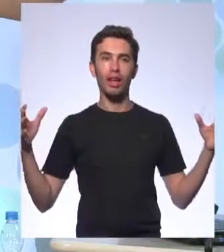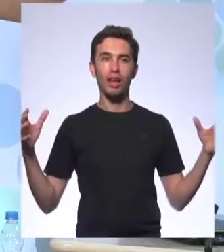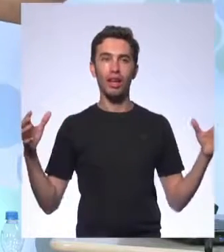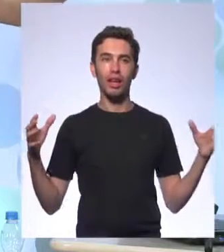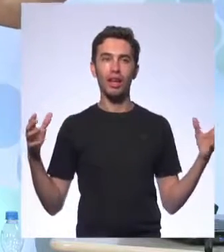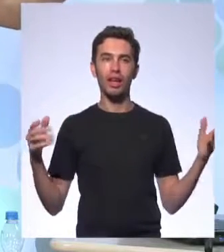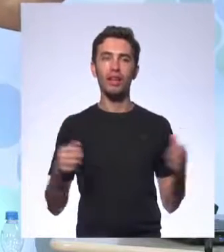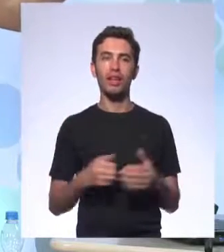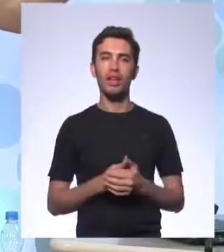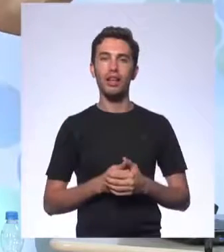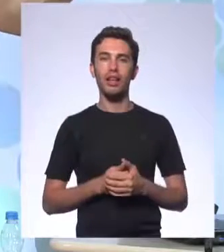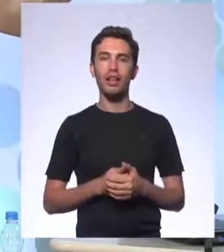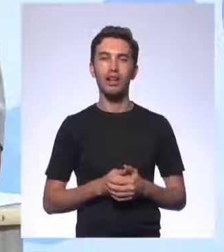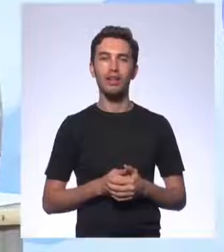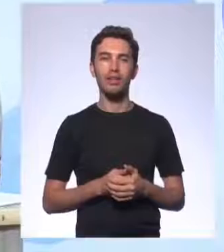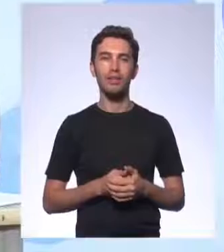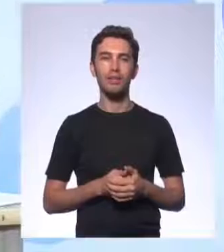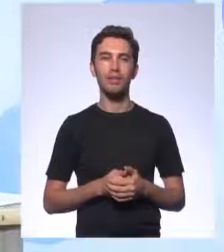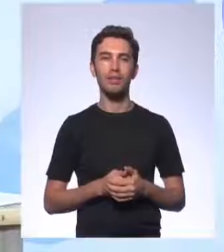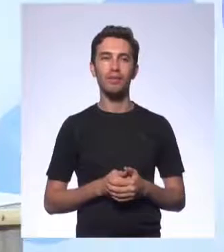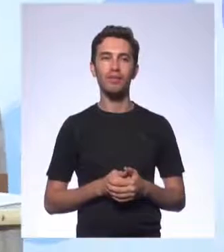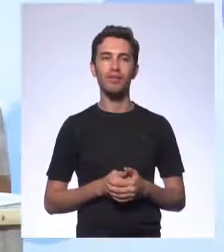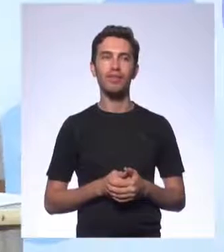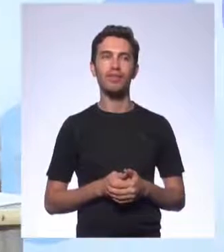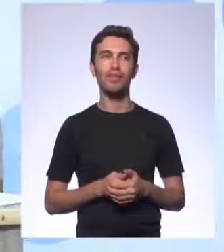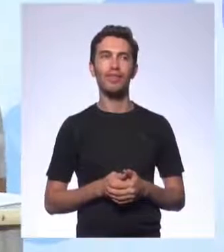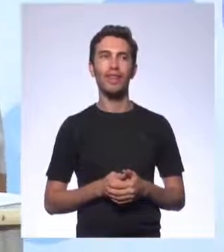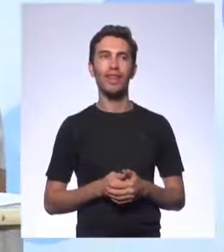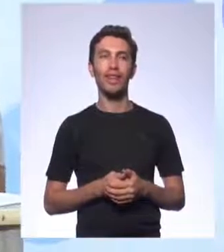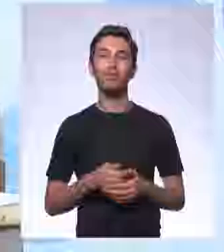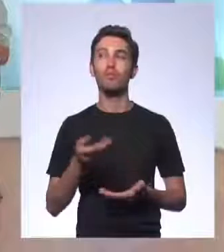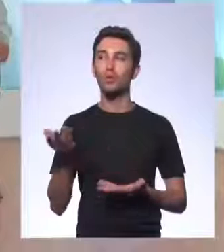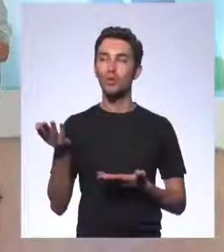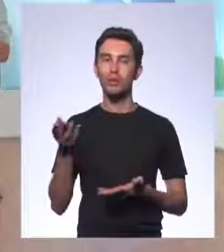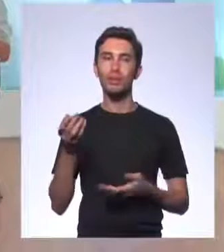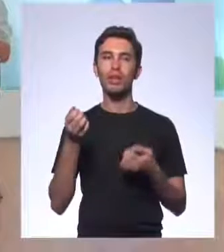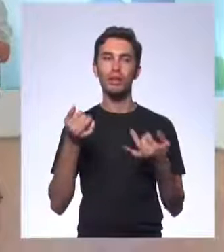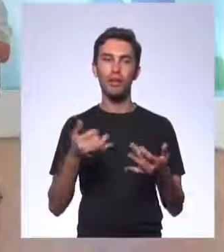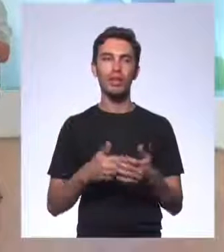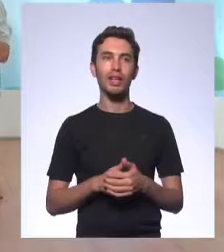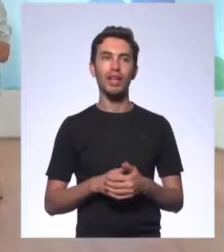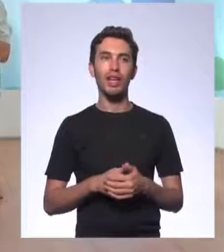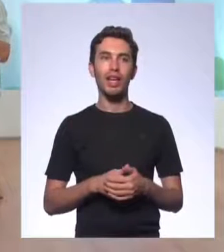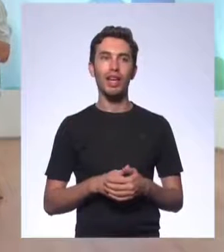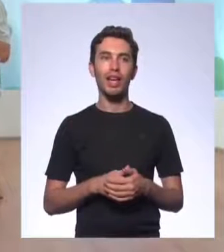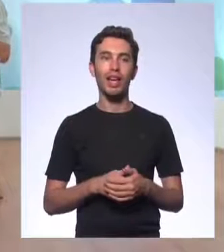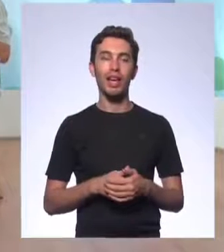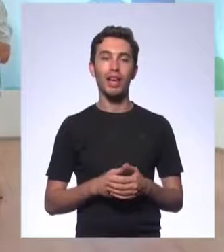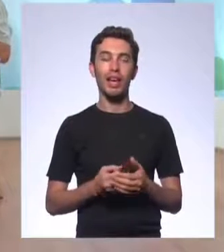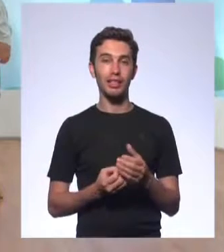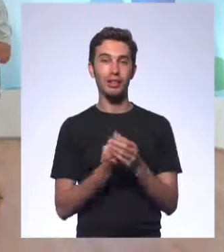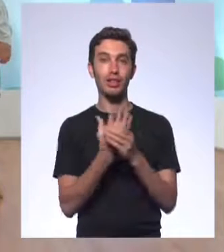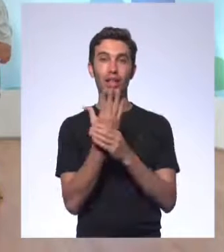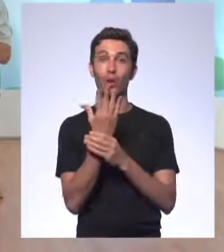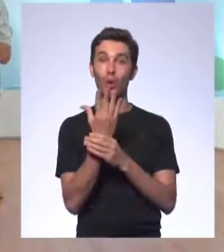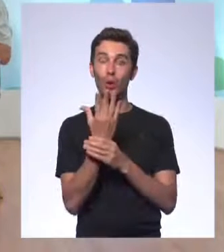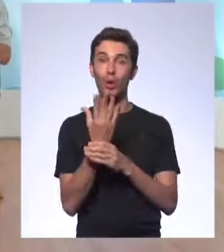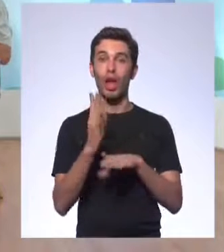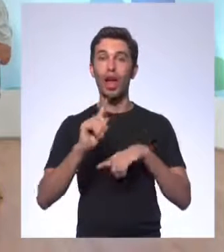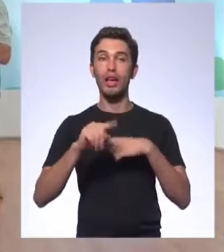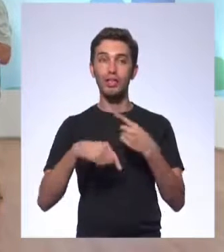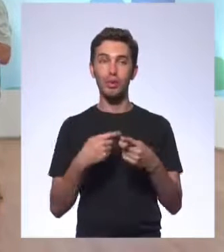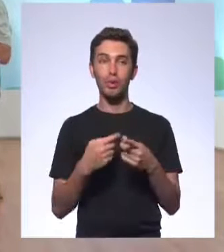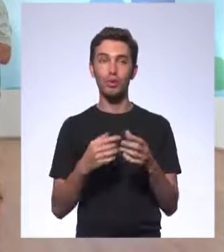A gente tem que elas lembrar nascem. que essa vida é no sentido figurado. Exato. Muito bem lembrado, Edjoel. Obrigado. Né? Elas se formaram, aí